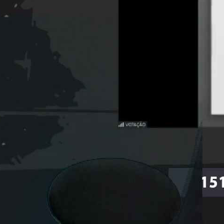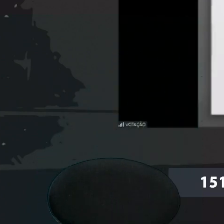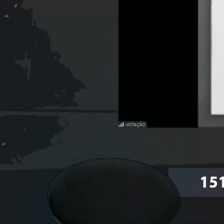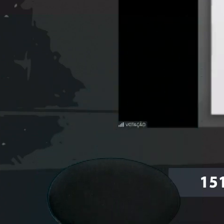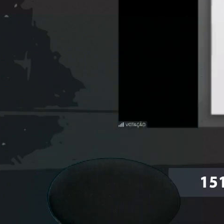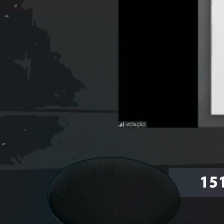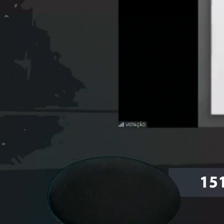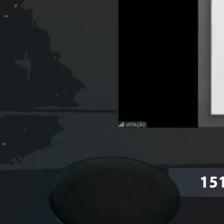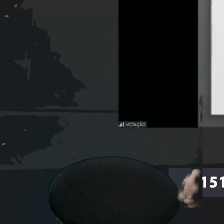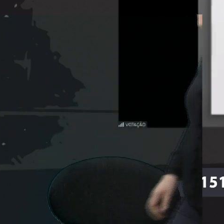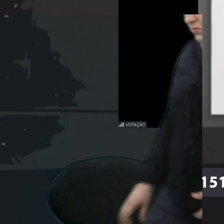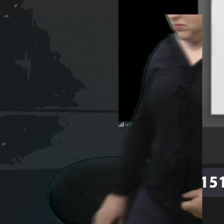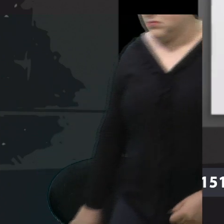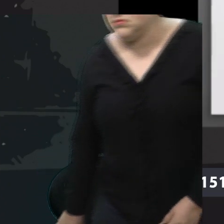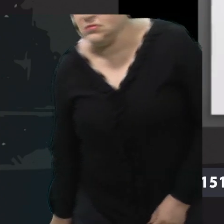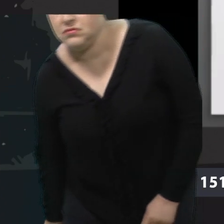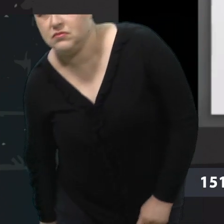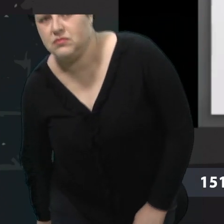no Gelo,